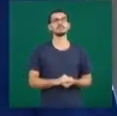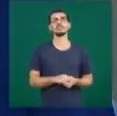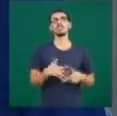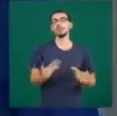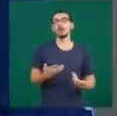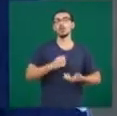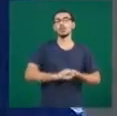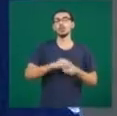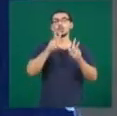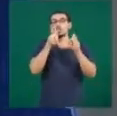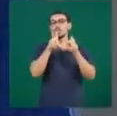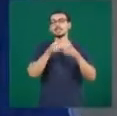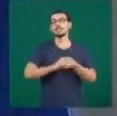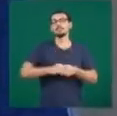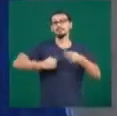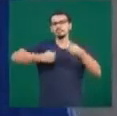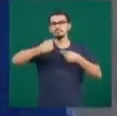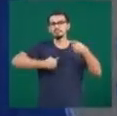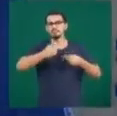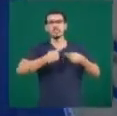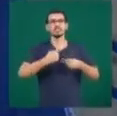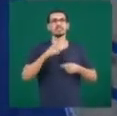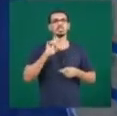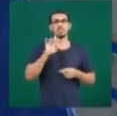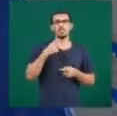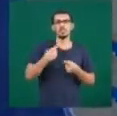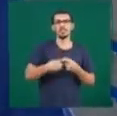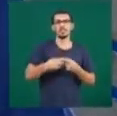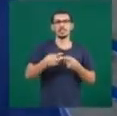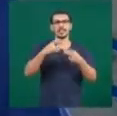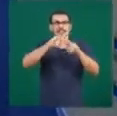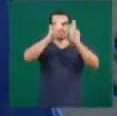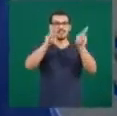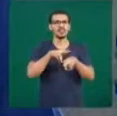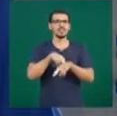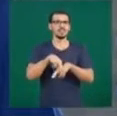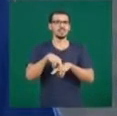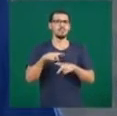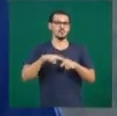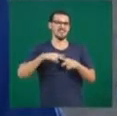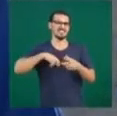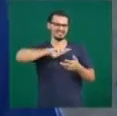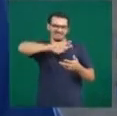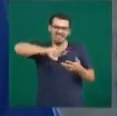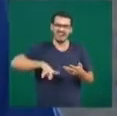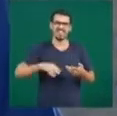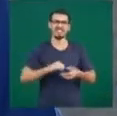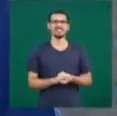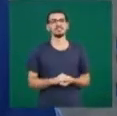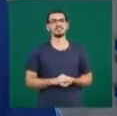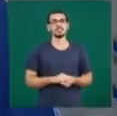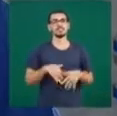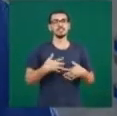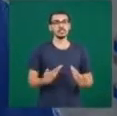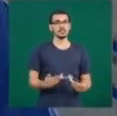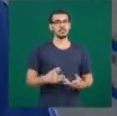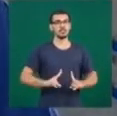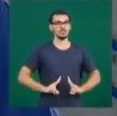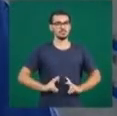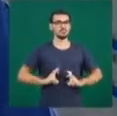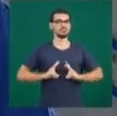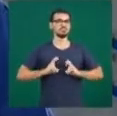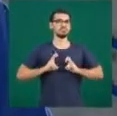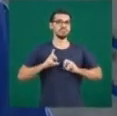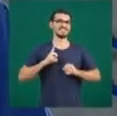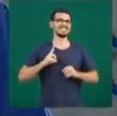tema para debate não só por ser outubro rosa, mas é uma série de fatores, né? Sim, o câncer é um problema frequente na clínica